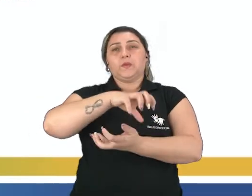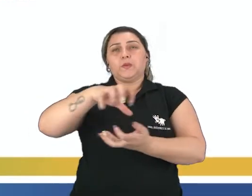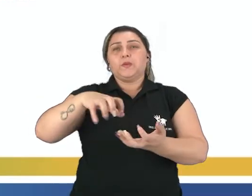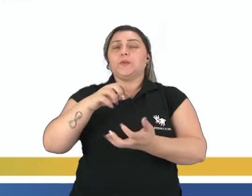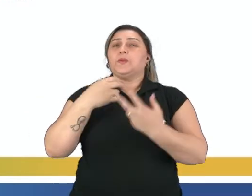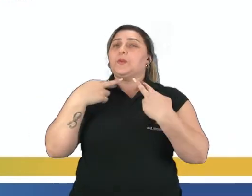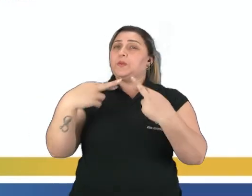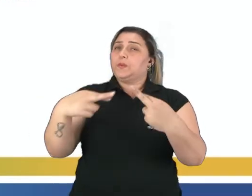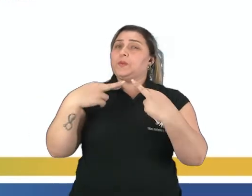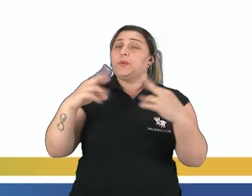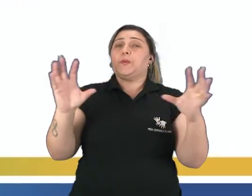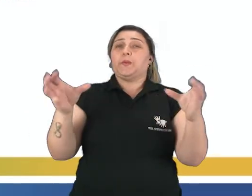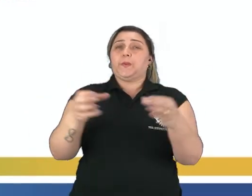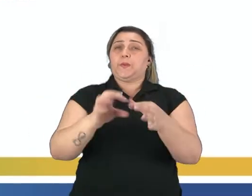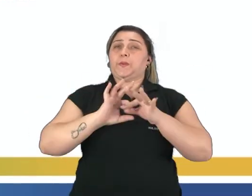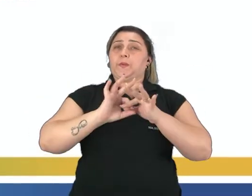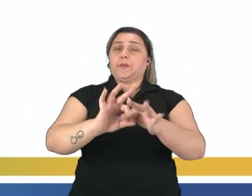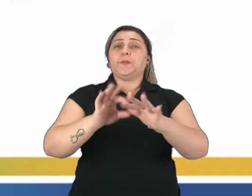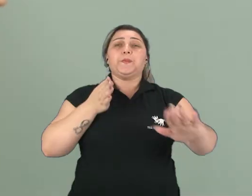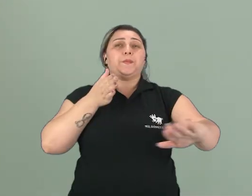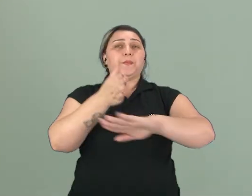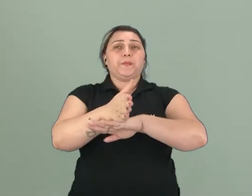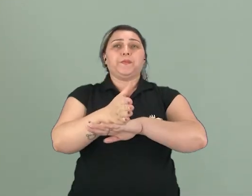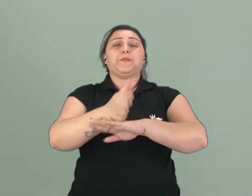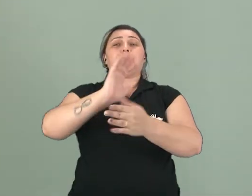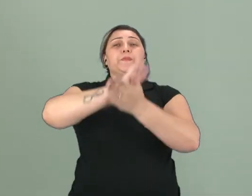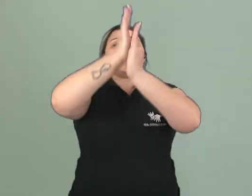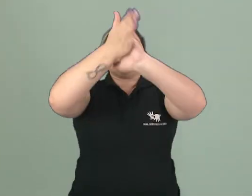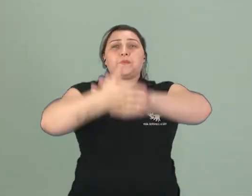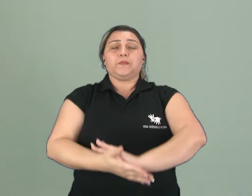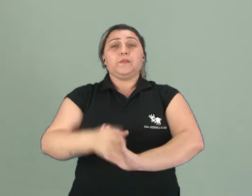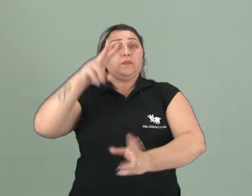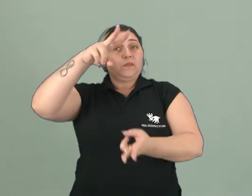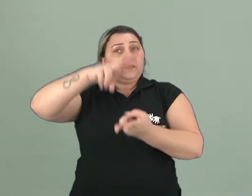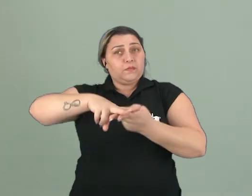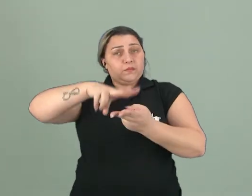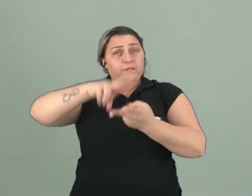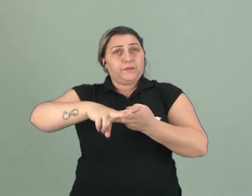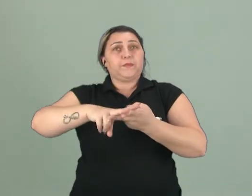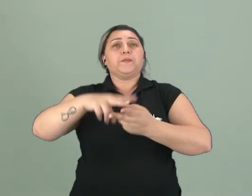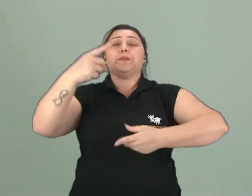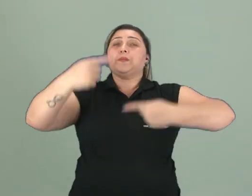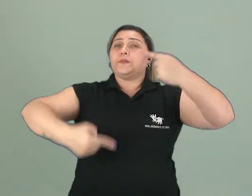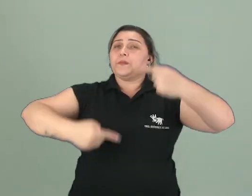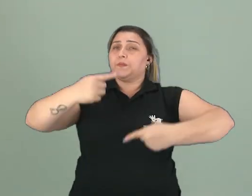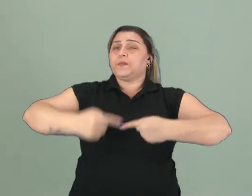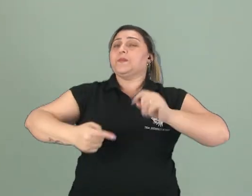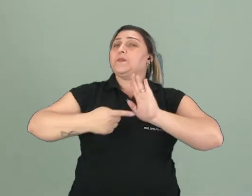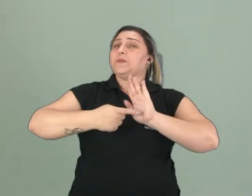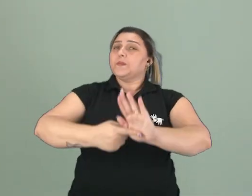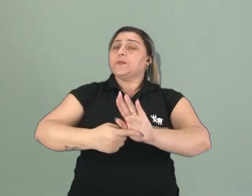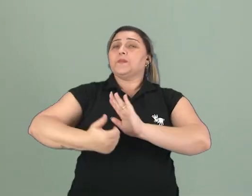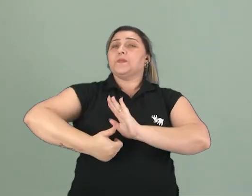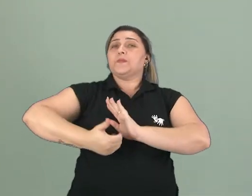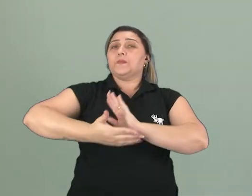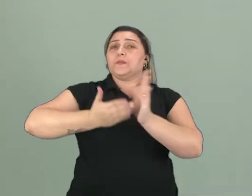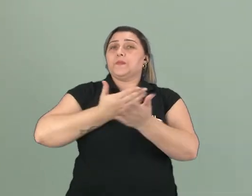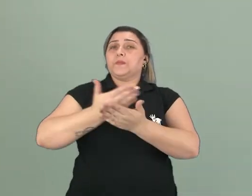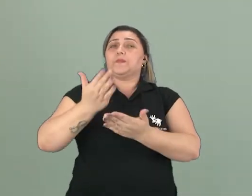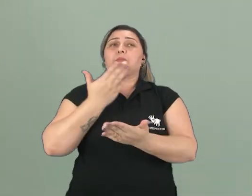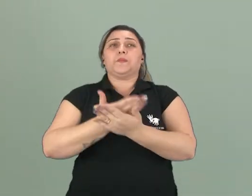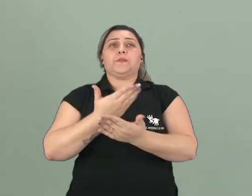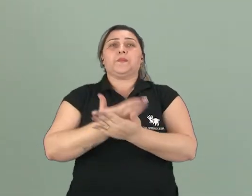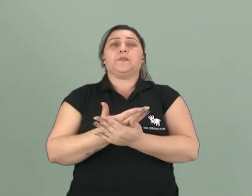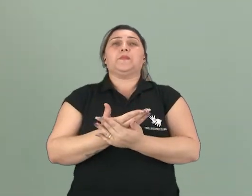se uniram, se agruparam e foram tomar a Bastilha, que era aquela prisão política que a gente havia discutido no início da aula. Então,